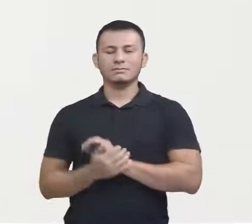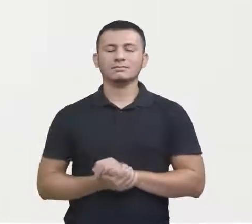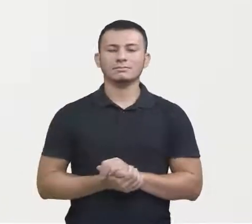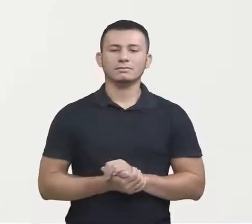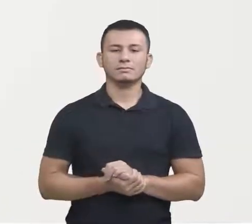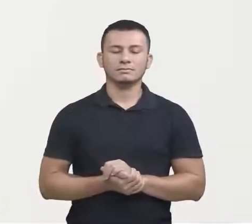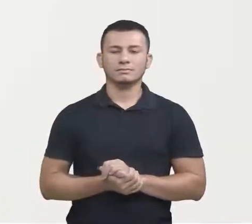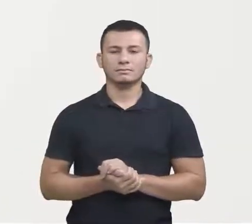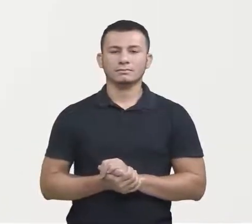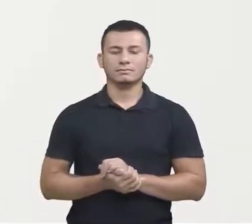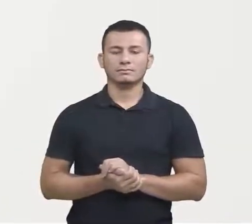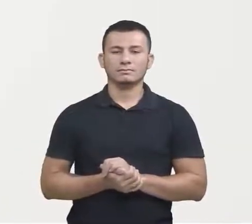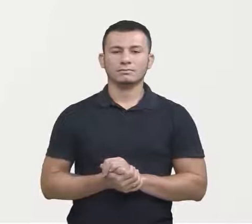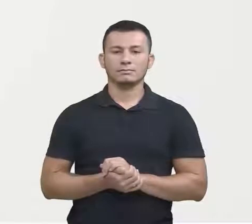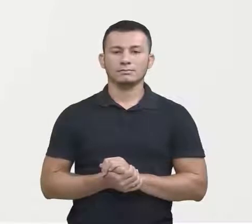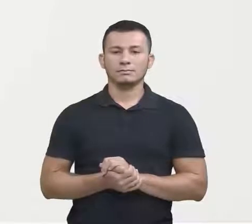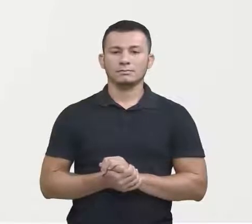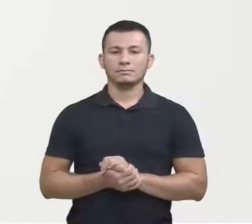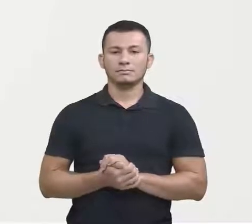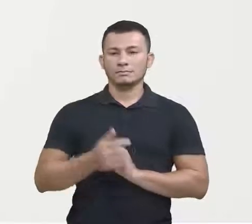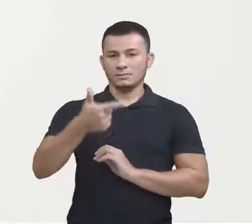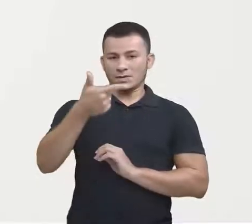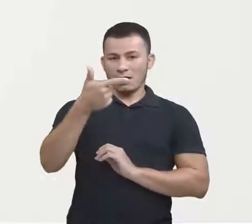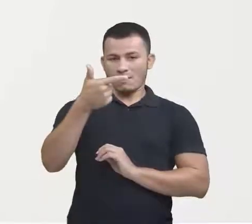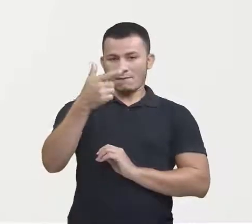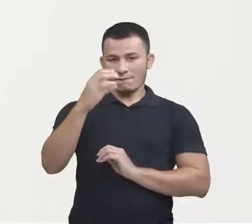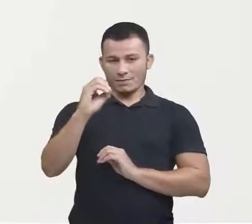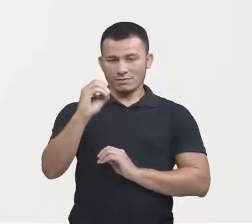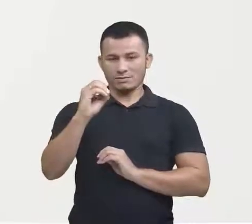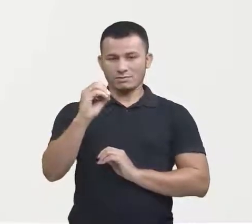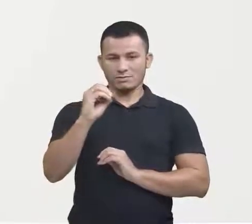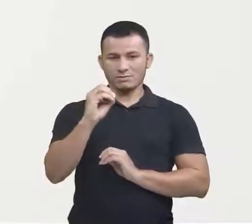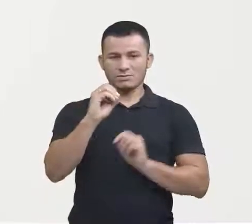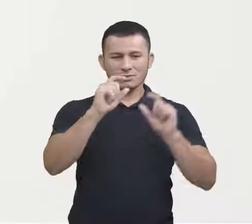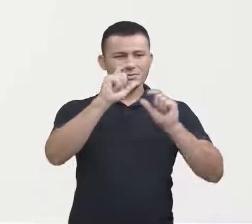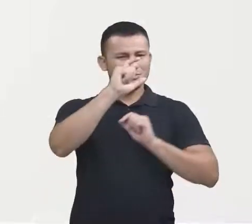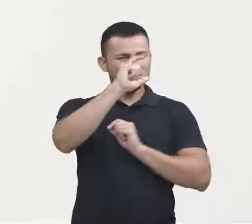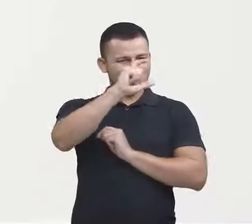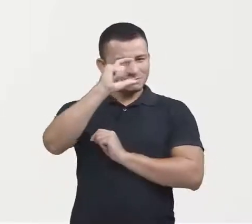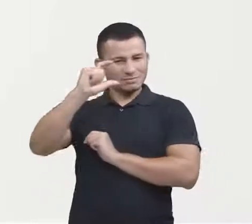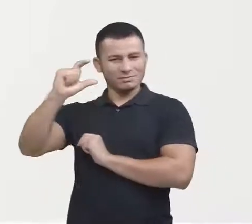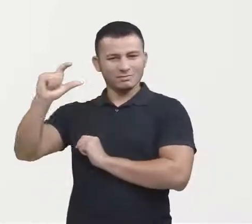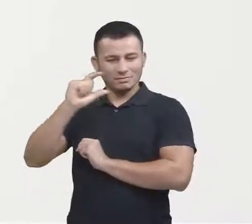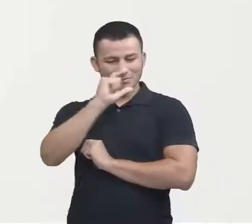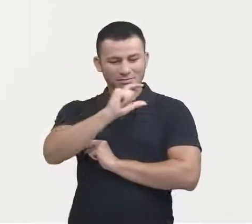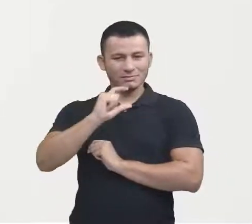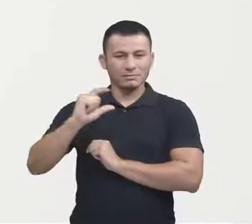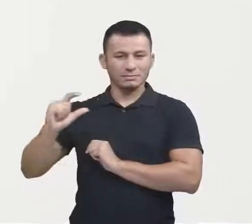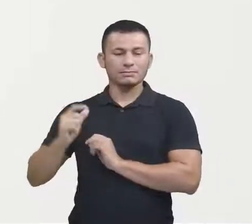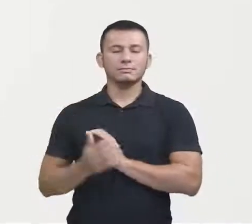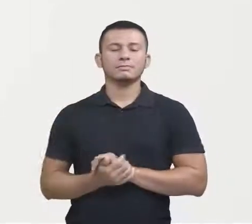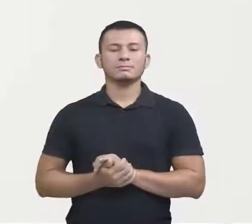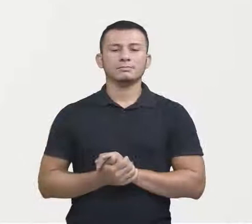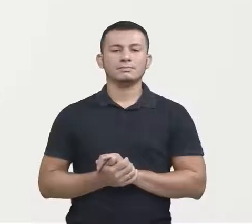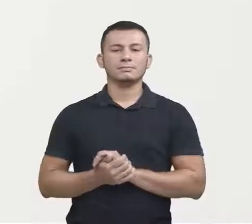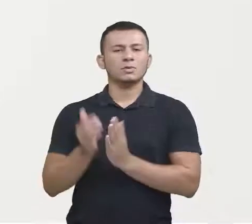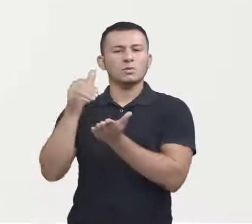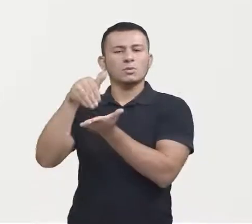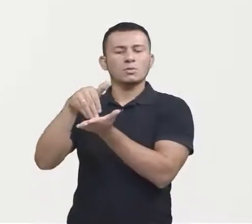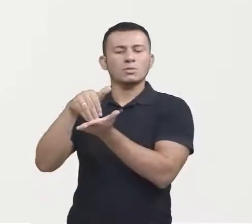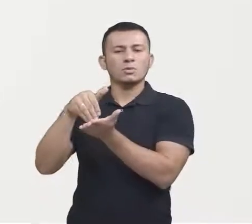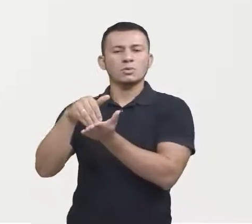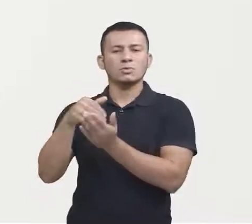e aqui eu tenho 20 figurinhas é ó e aqui eu tenho umas